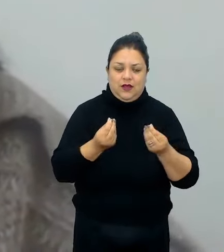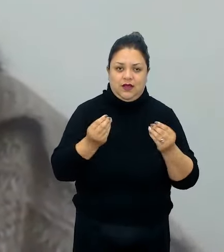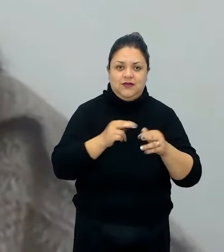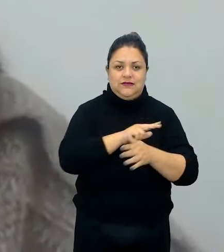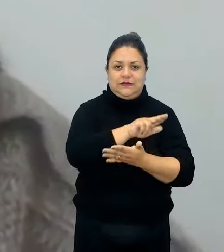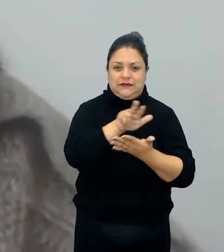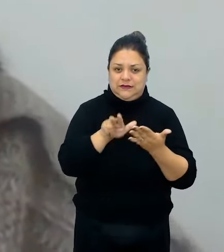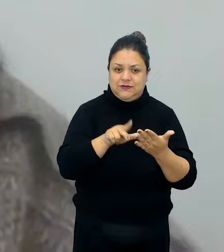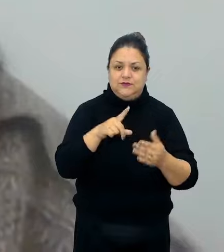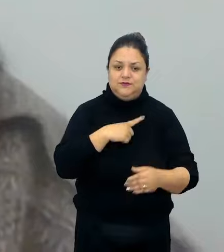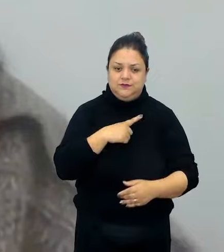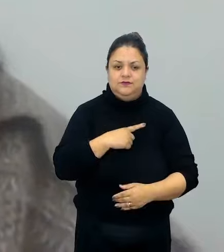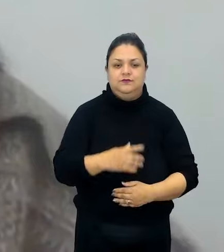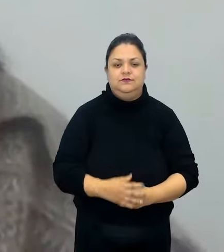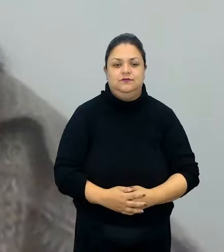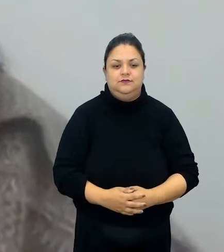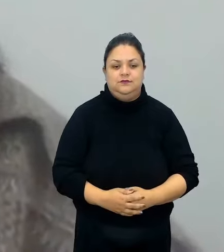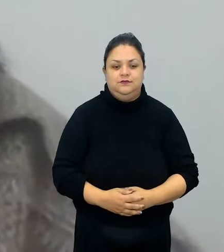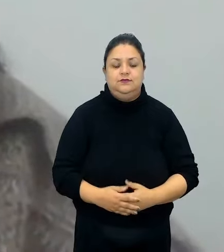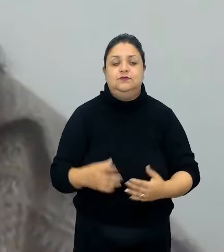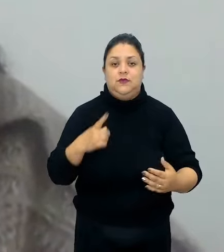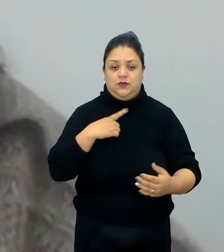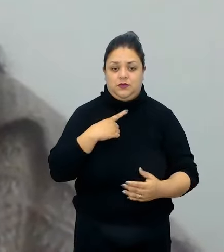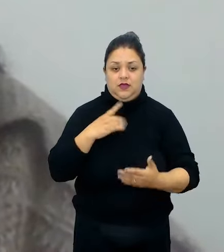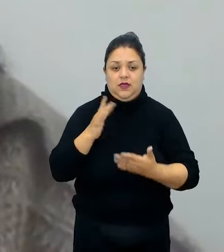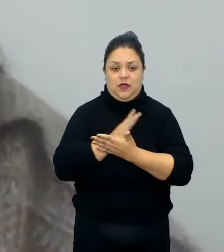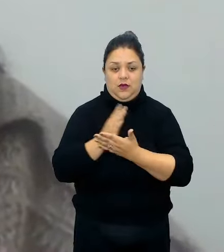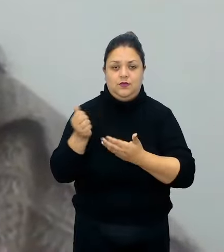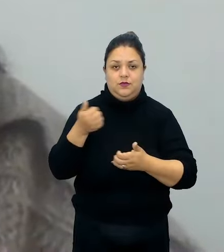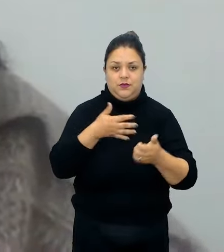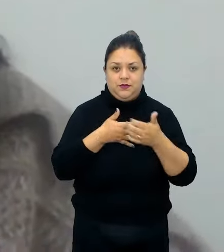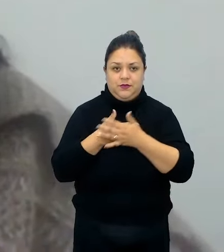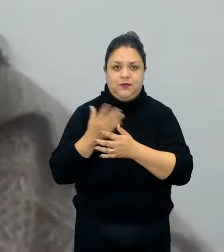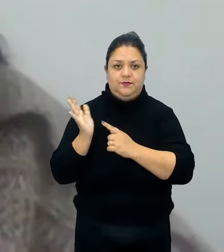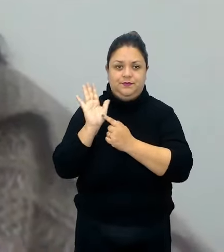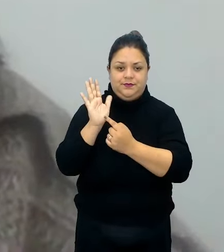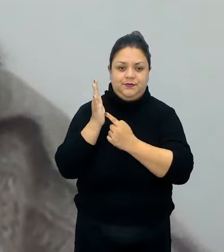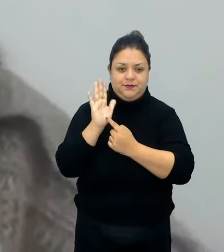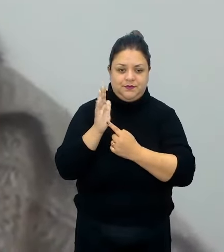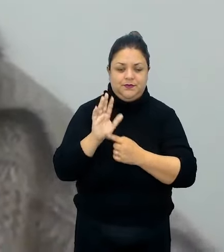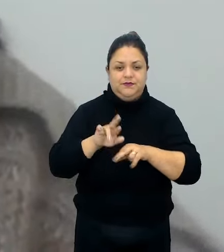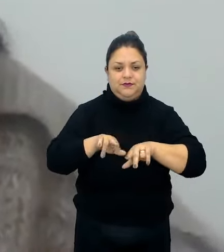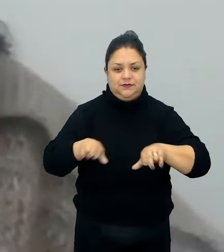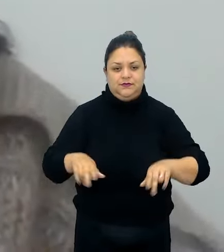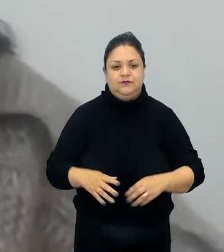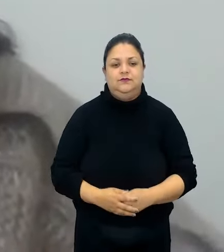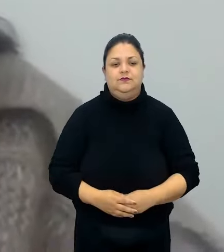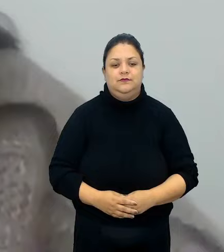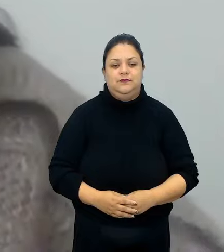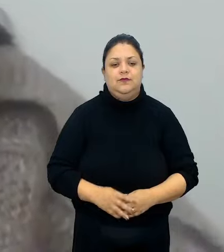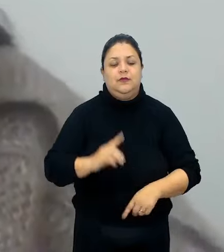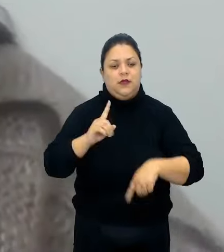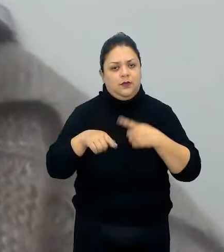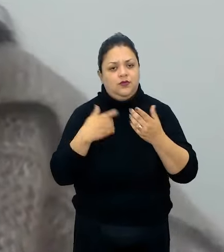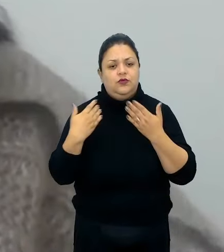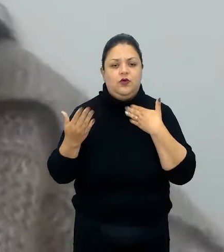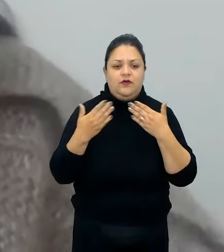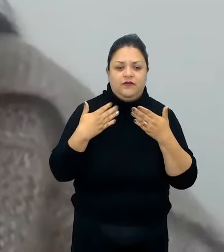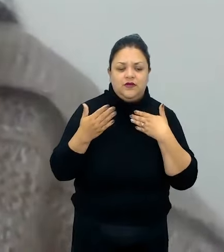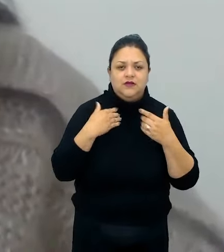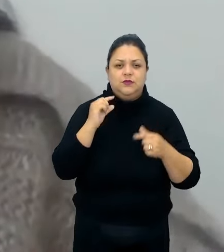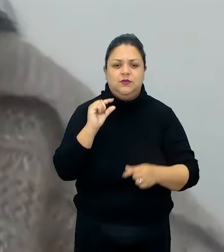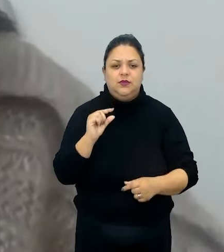eu trouxe algum material para passar para vocês, que eu vou pedir para o pessoal passar para mim, né, e a gente vai conversando um